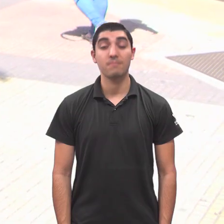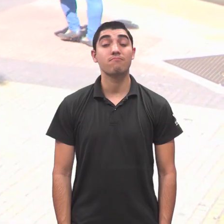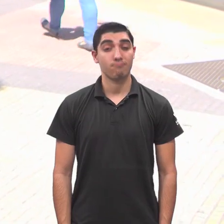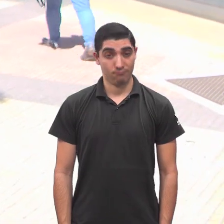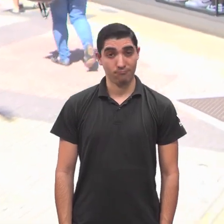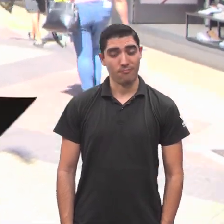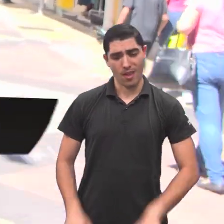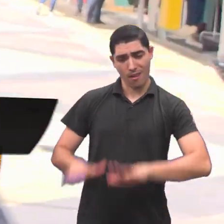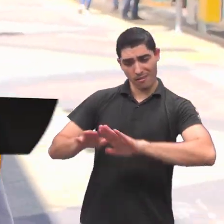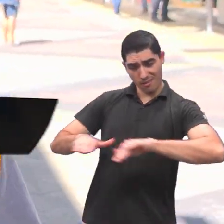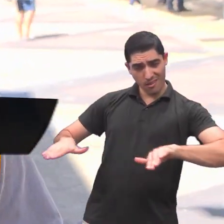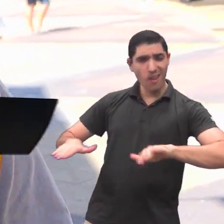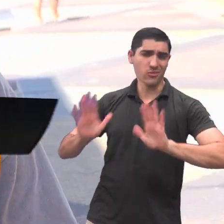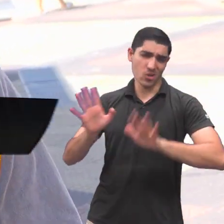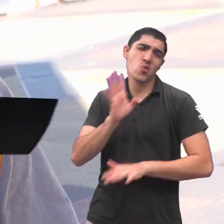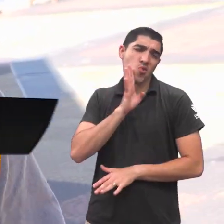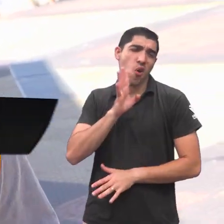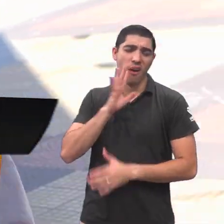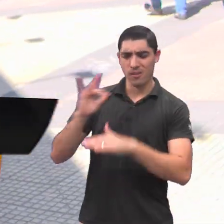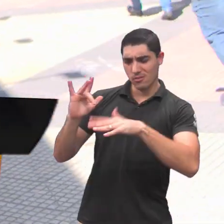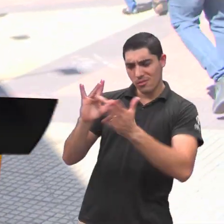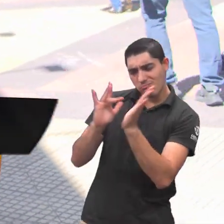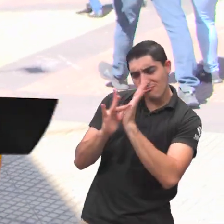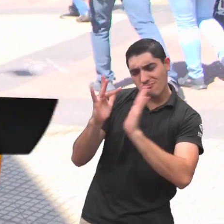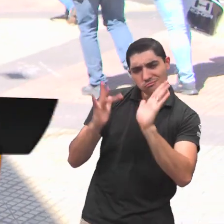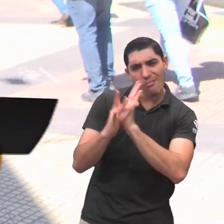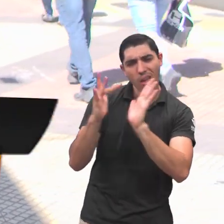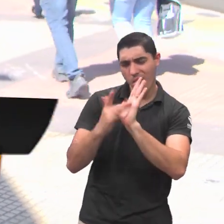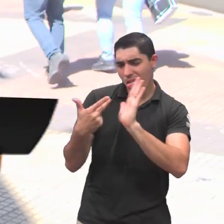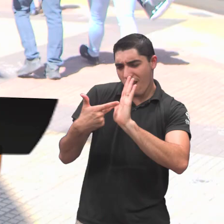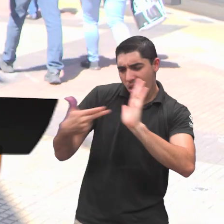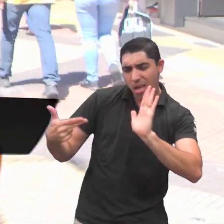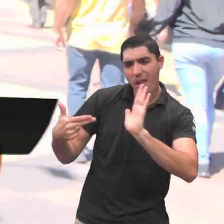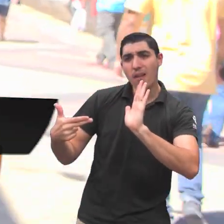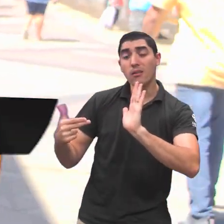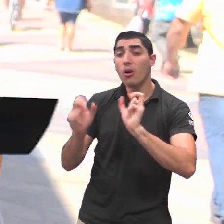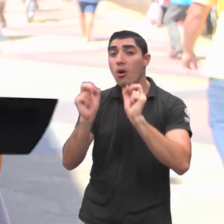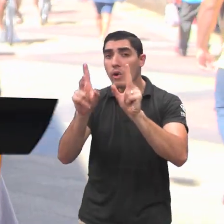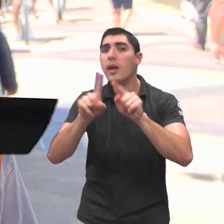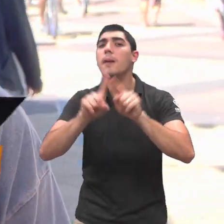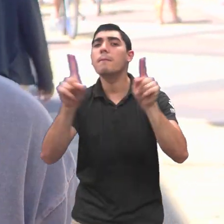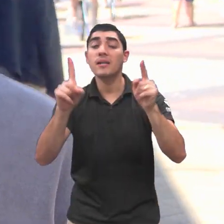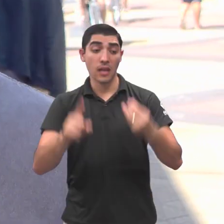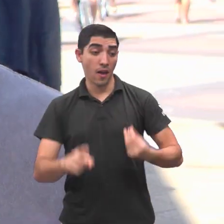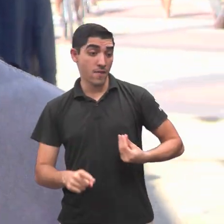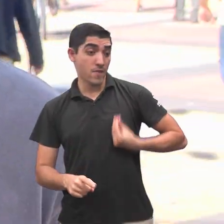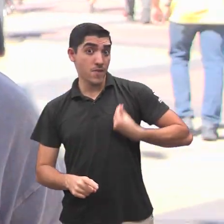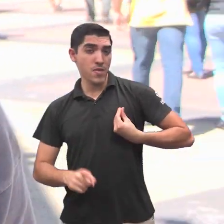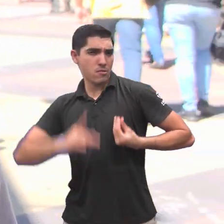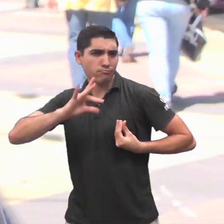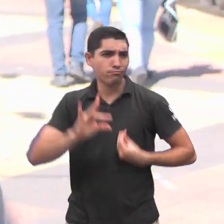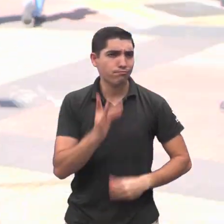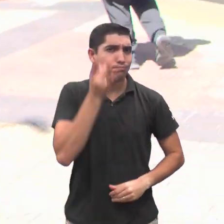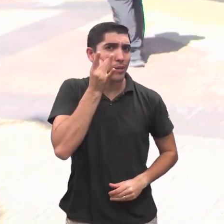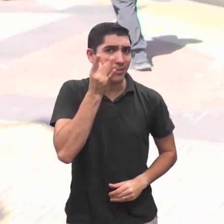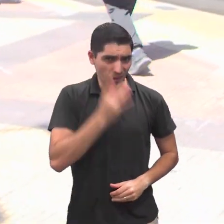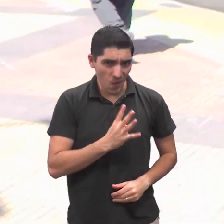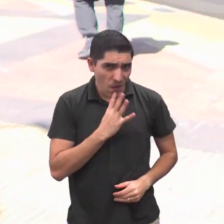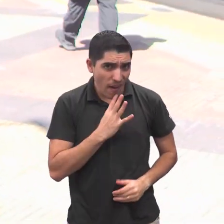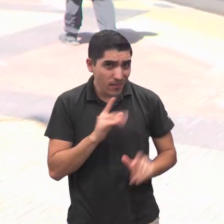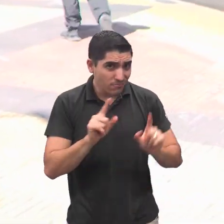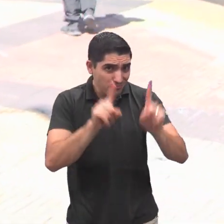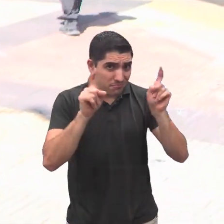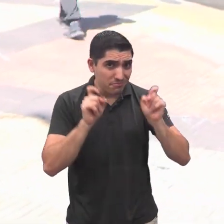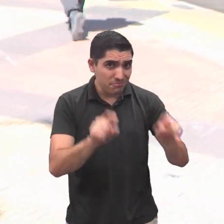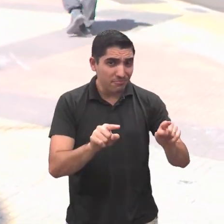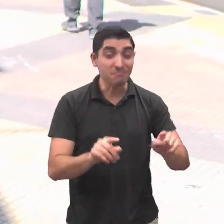ó. Que as crianças de hoje sabem se virar muito bem no meio digital, a gente já sabe disso, mas será que elas sabem sobreviver no mundo real? Não Tá na Rua de